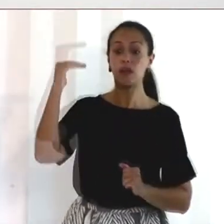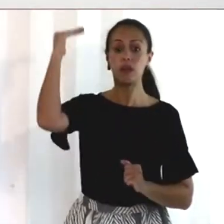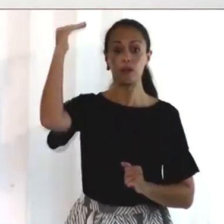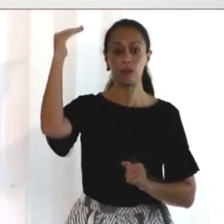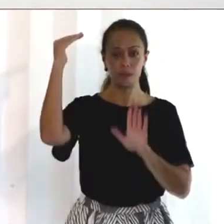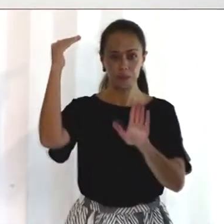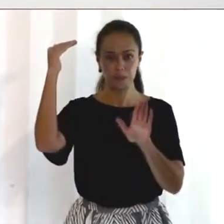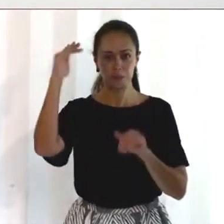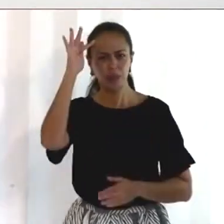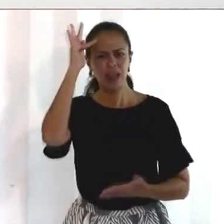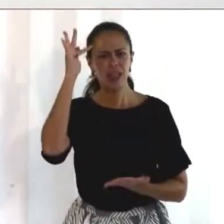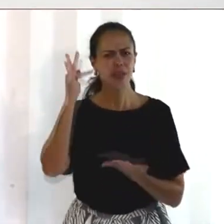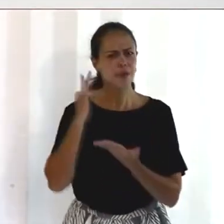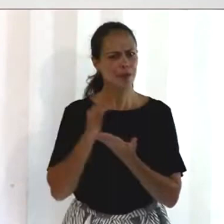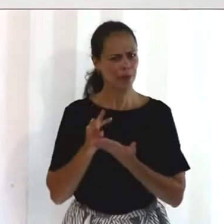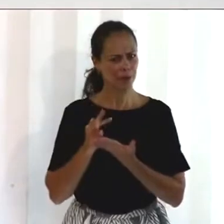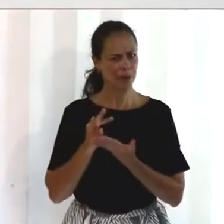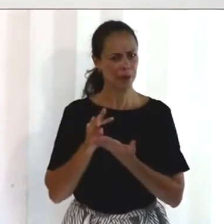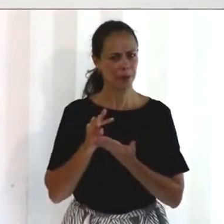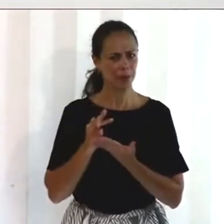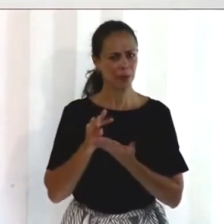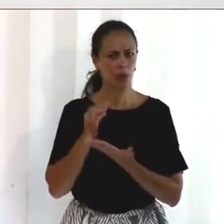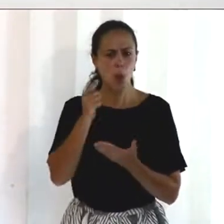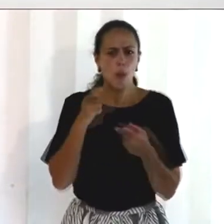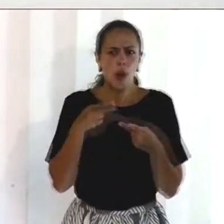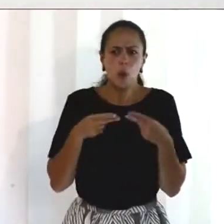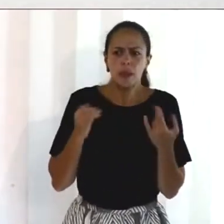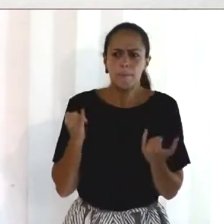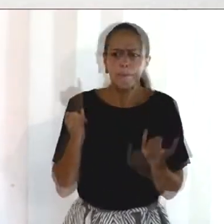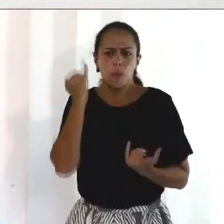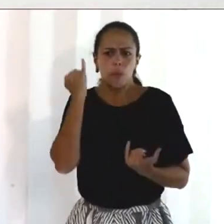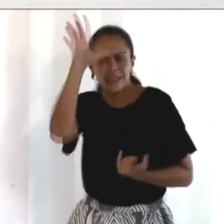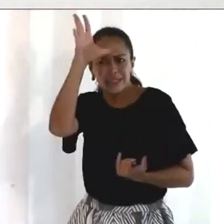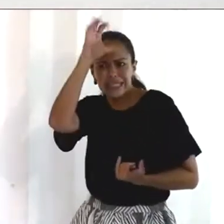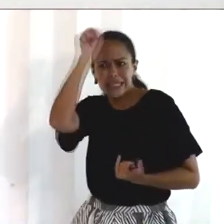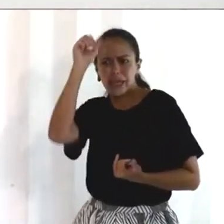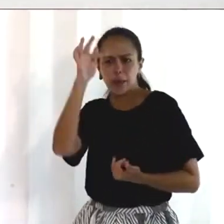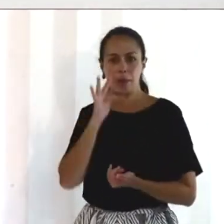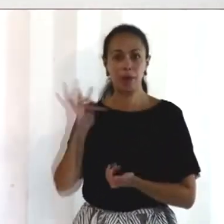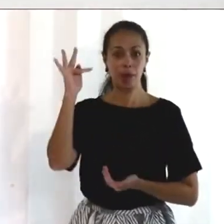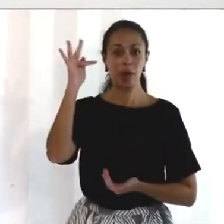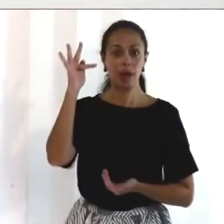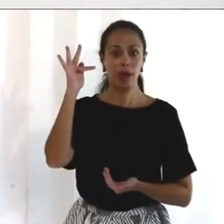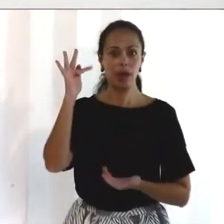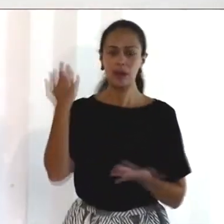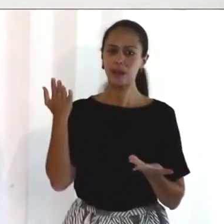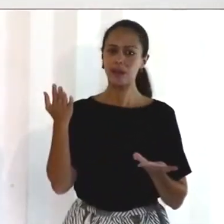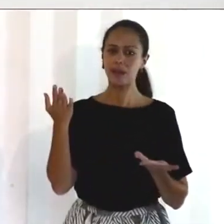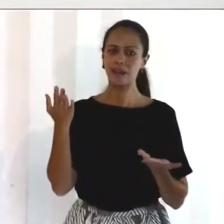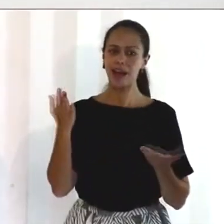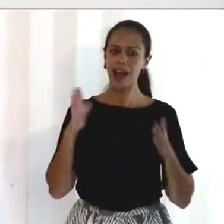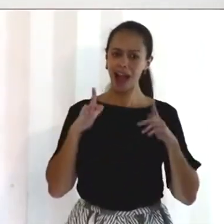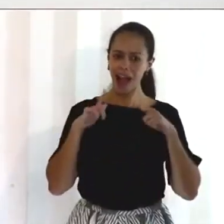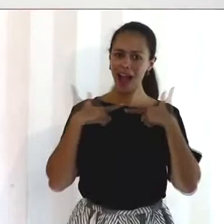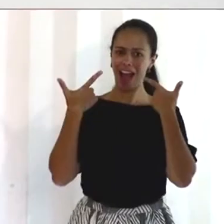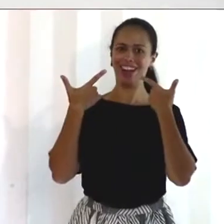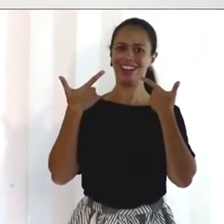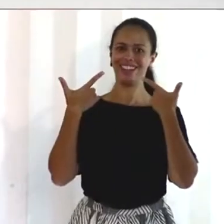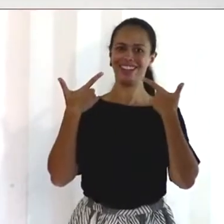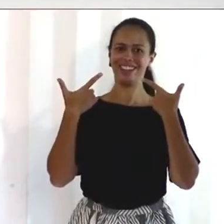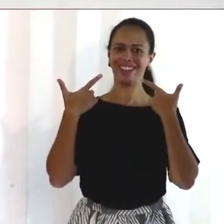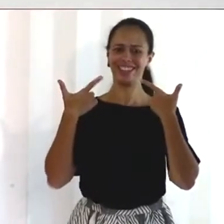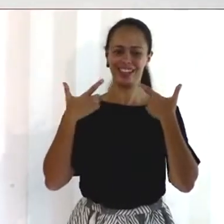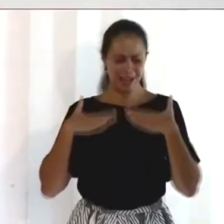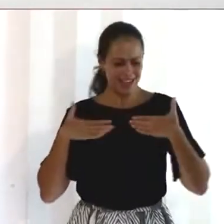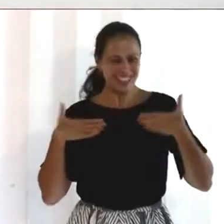fé, um dos resultados da fé é a alegria. Fé e alegria